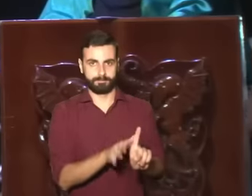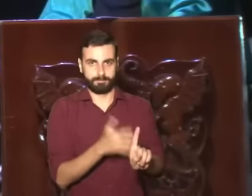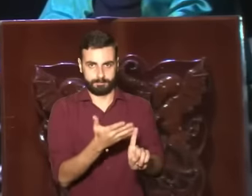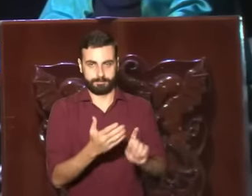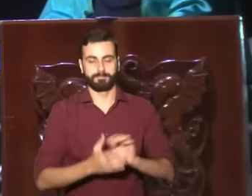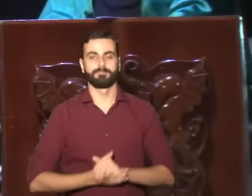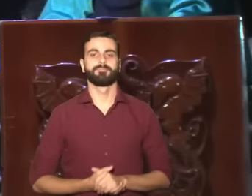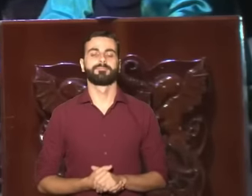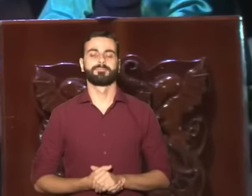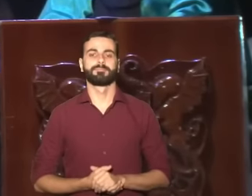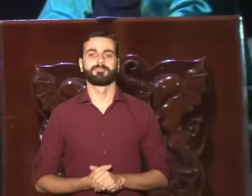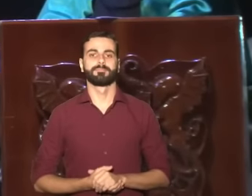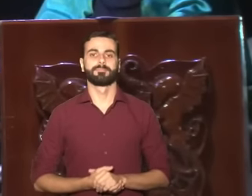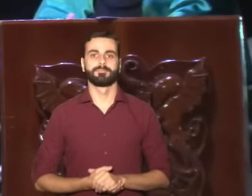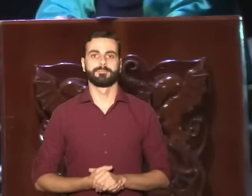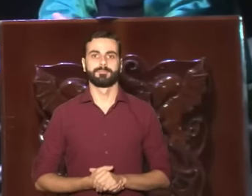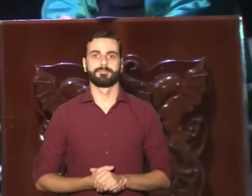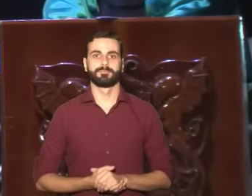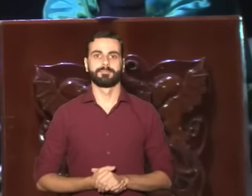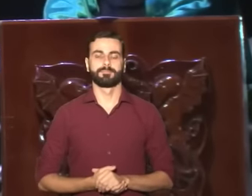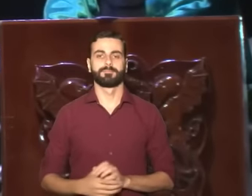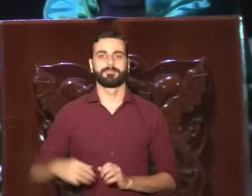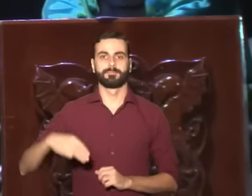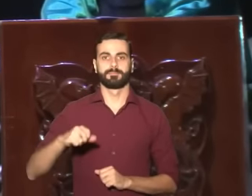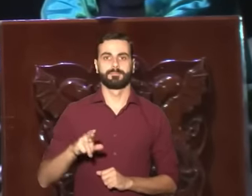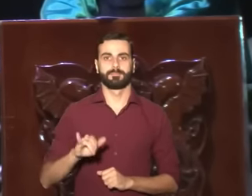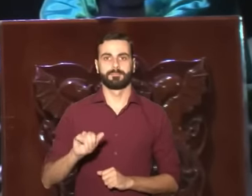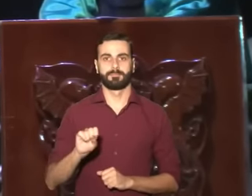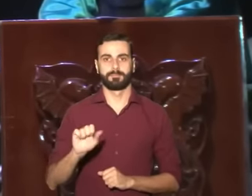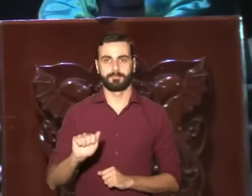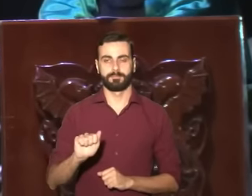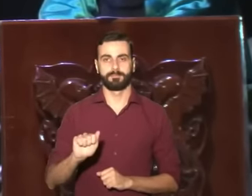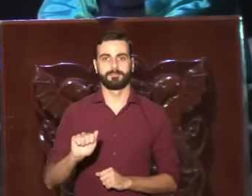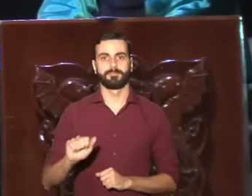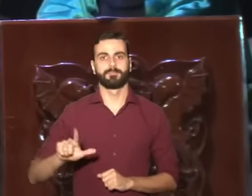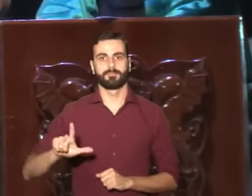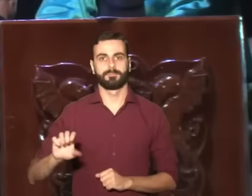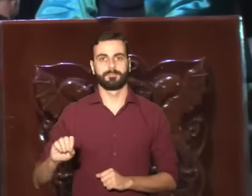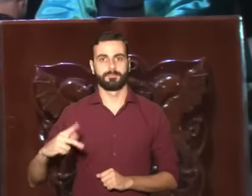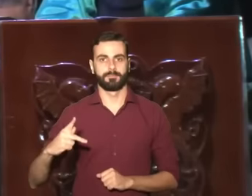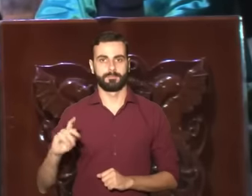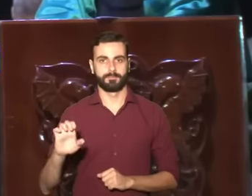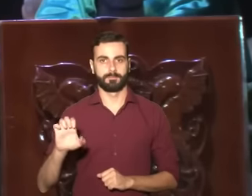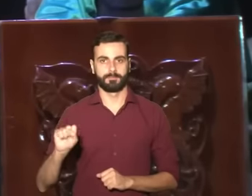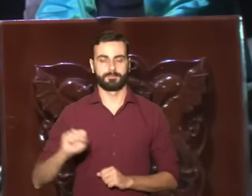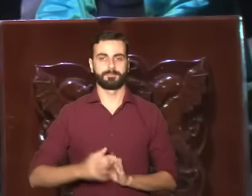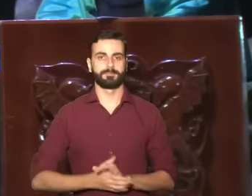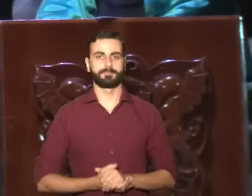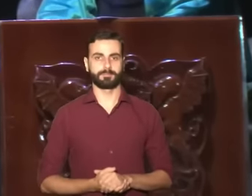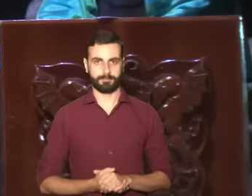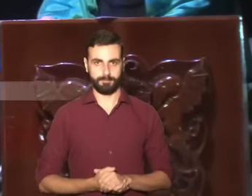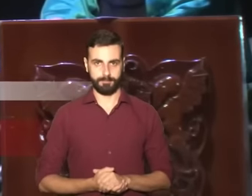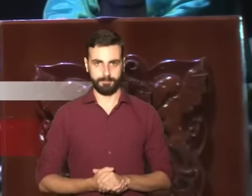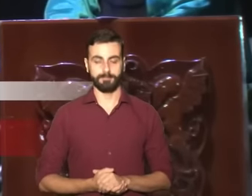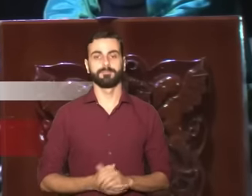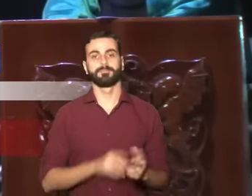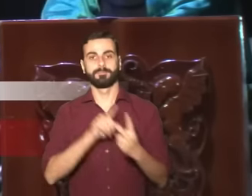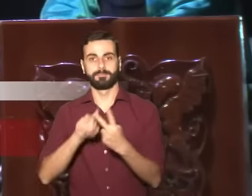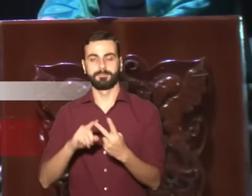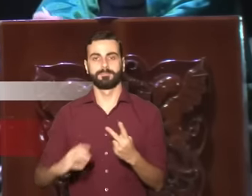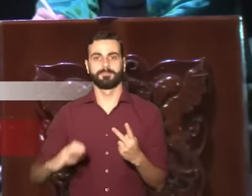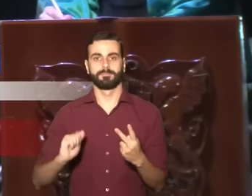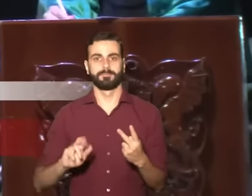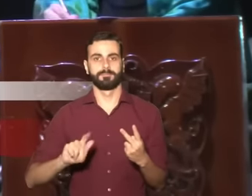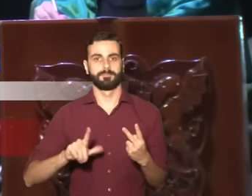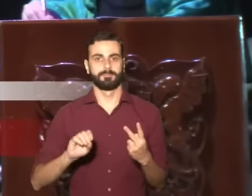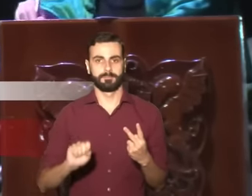homenageados dos formandos: Marisa Diben Lopes Correia e Carlos